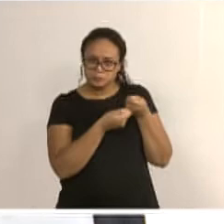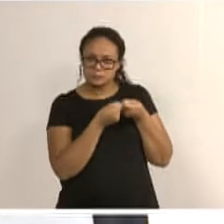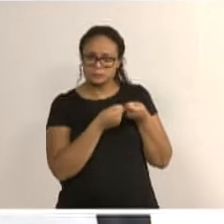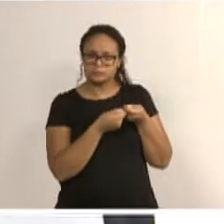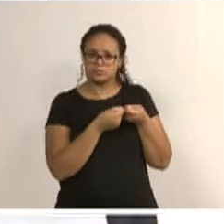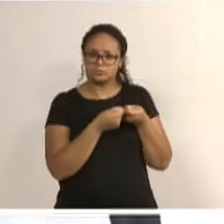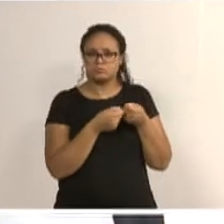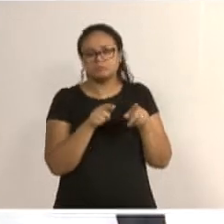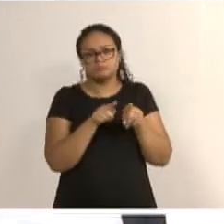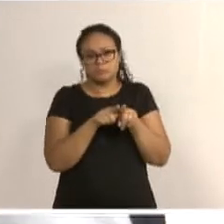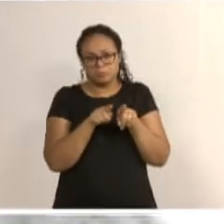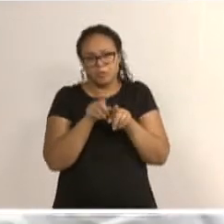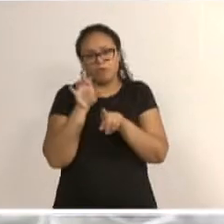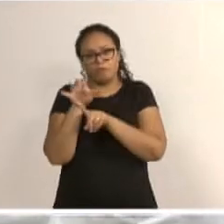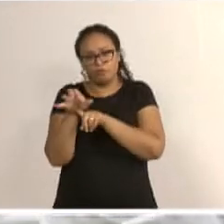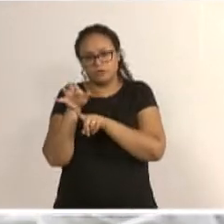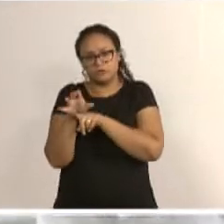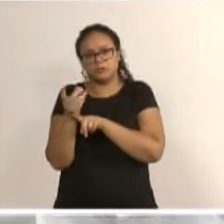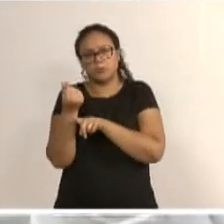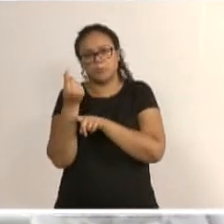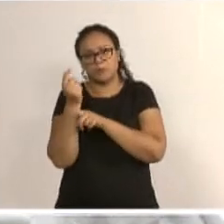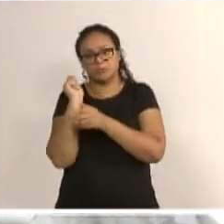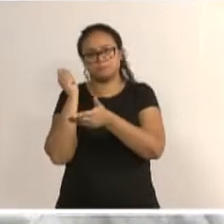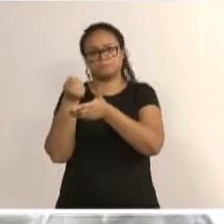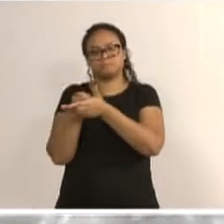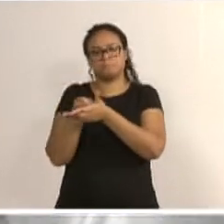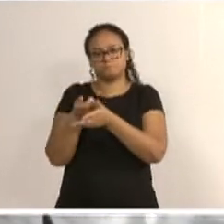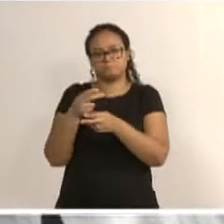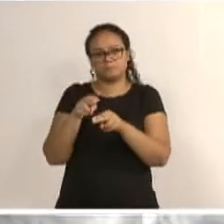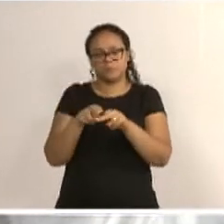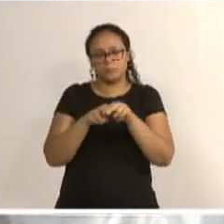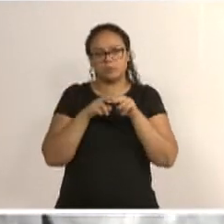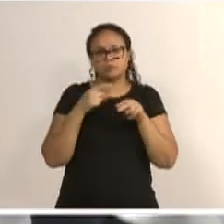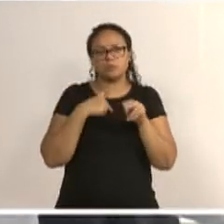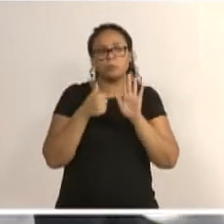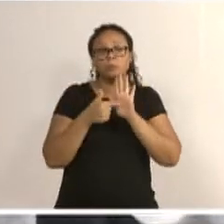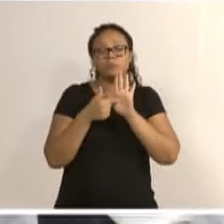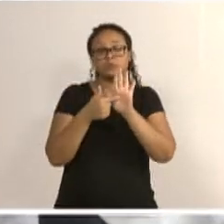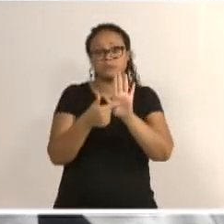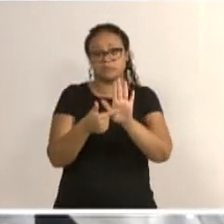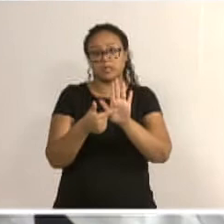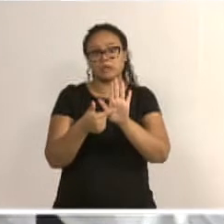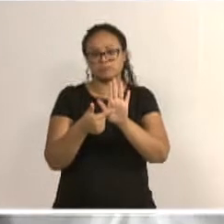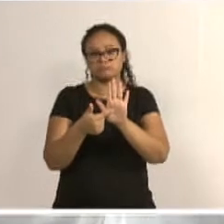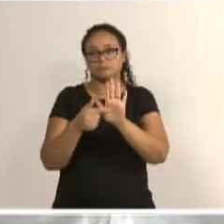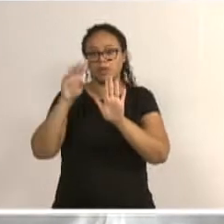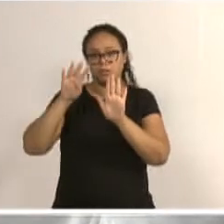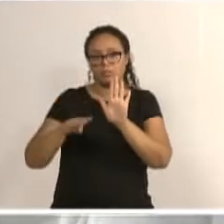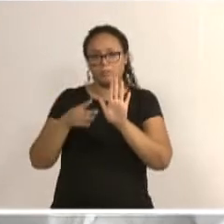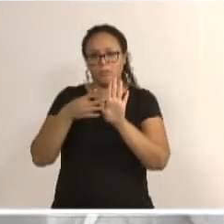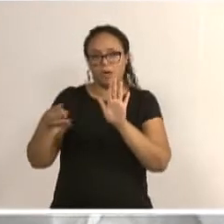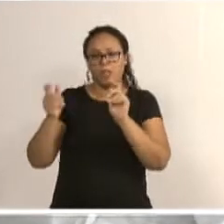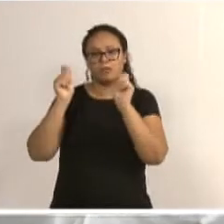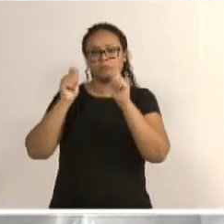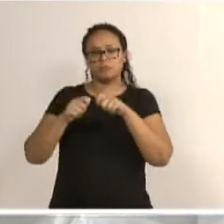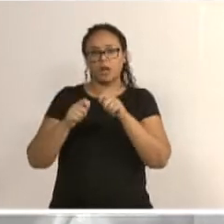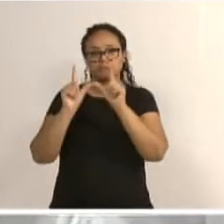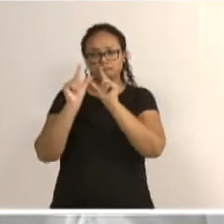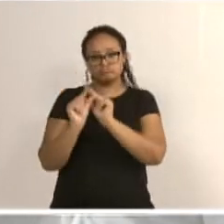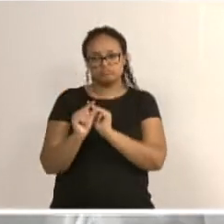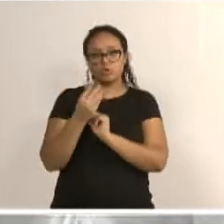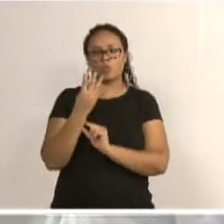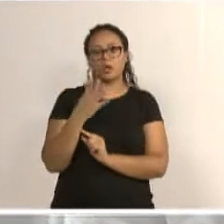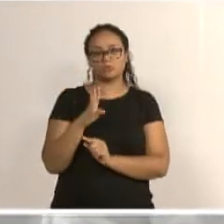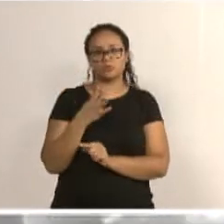na tarifa. Então, por isso que eu consegui demonstrar, através da simulação, que a gente poderia chegar numa tarifa de R$4, se eu não me engano. Porque